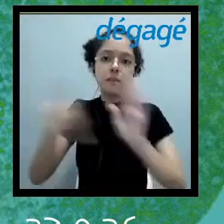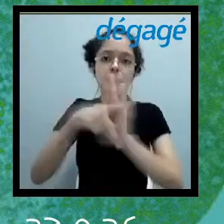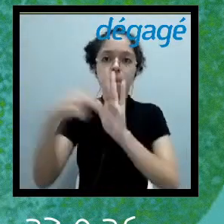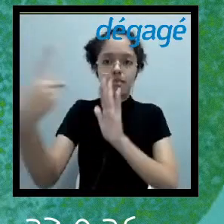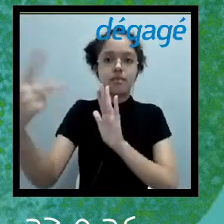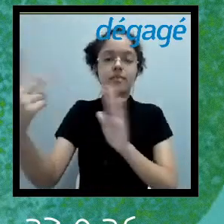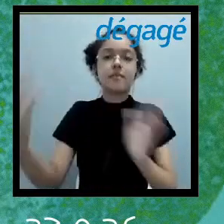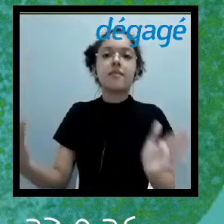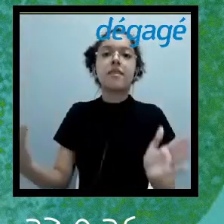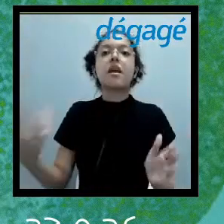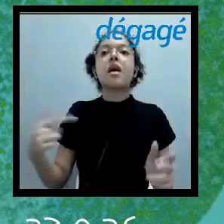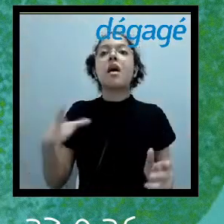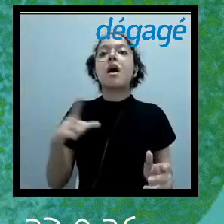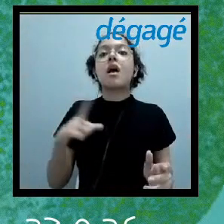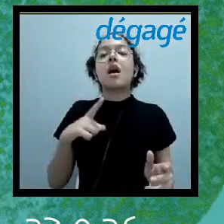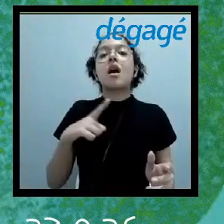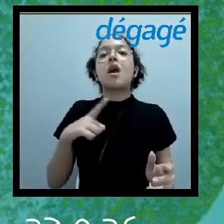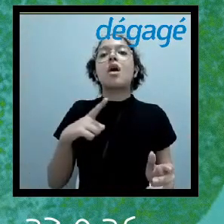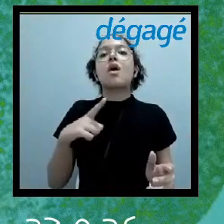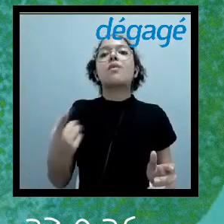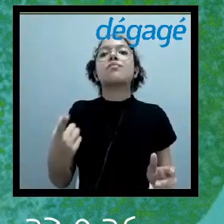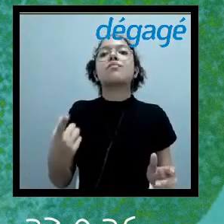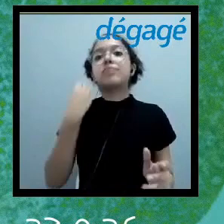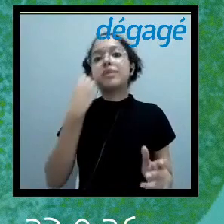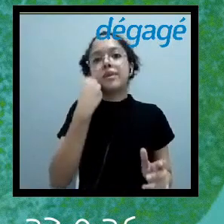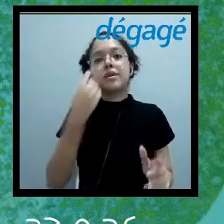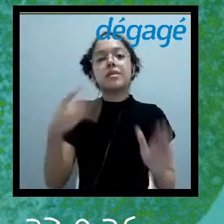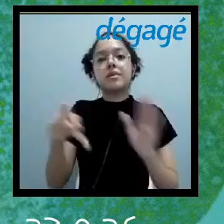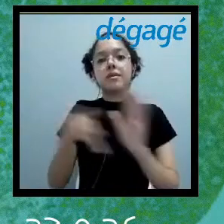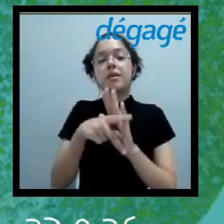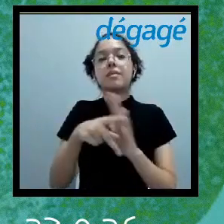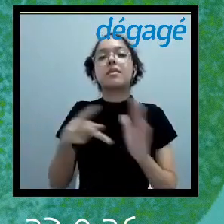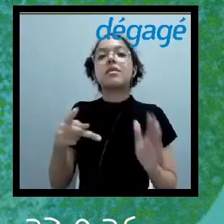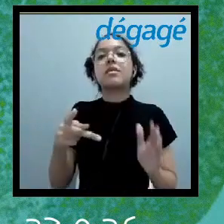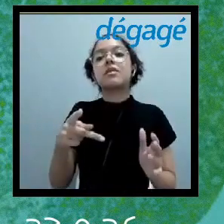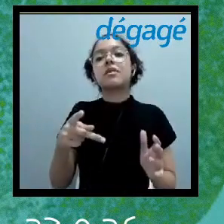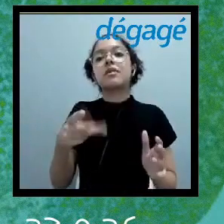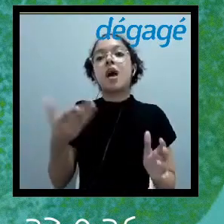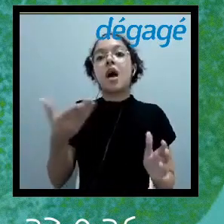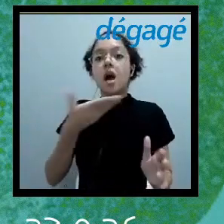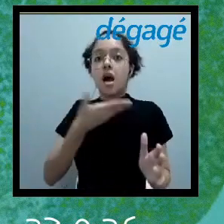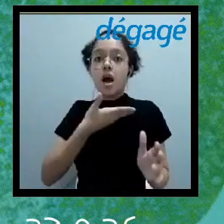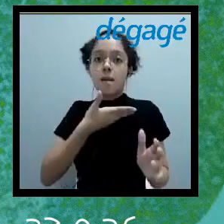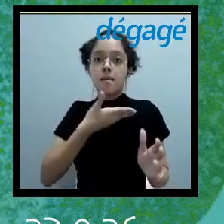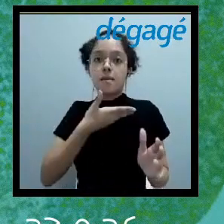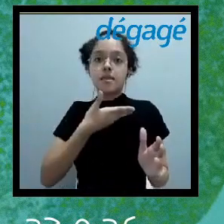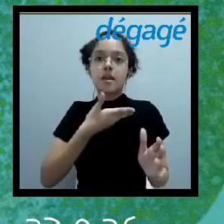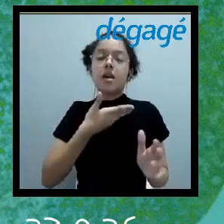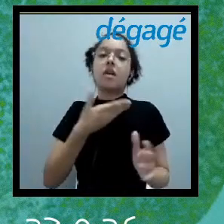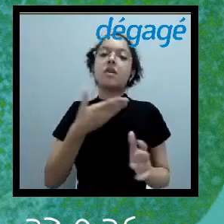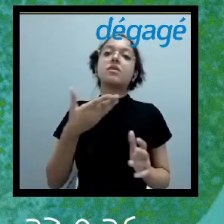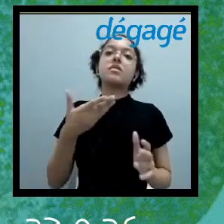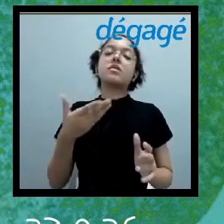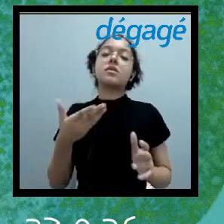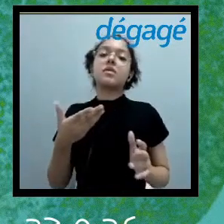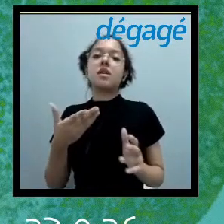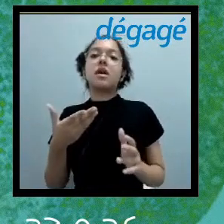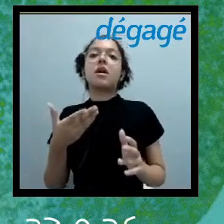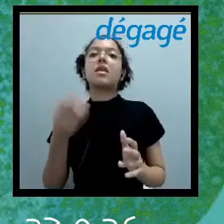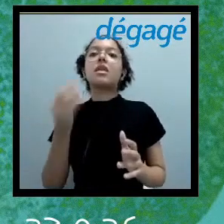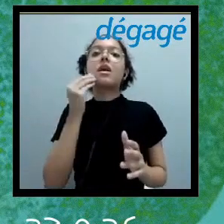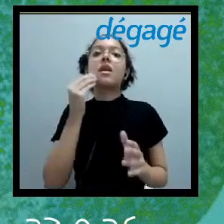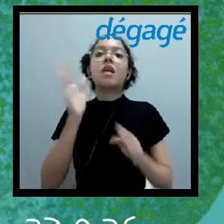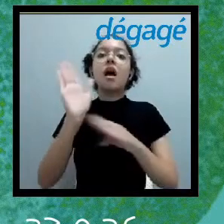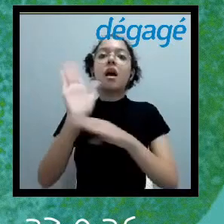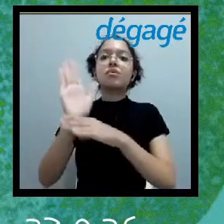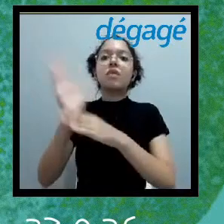posso contar um caso também, porque a partir dessa amizade, a gente também passa a se ajudar, né, mutuamente.